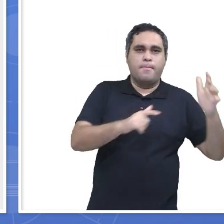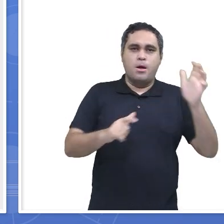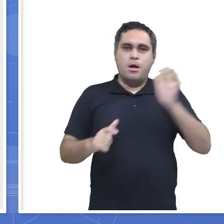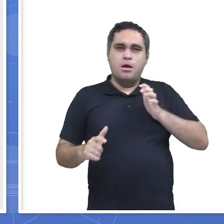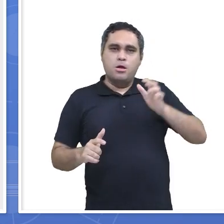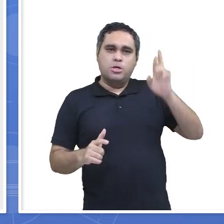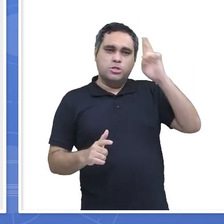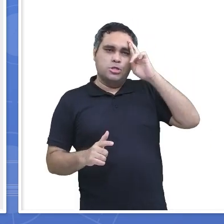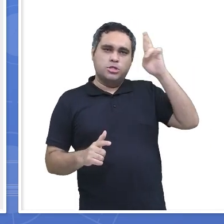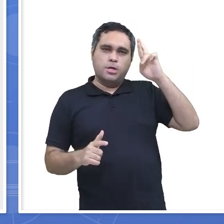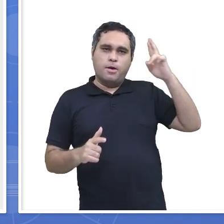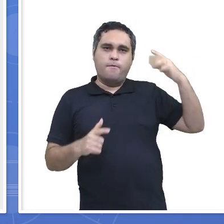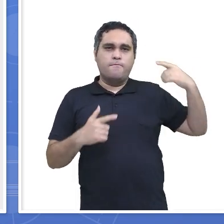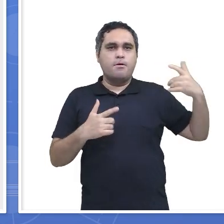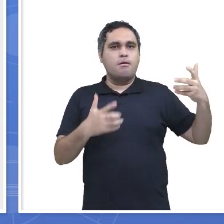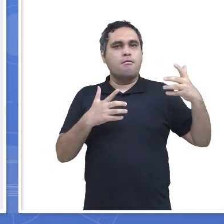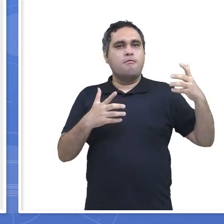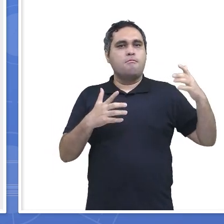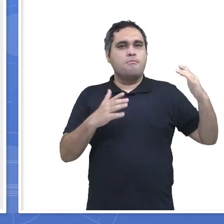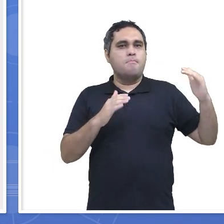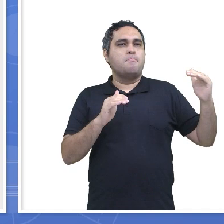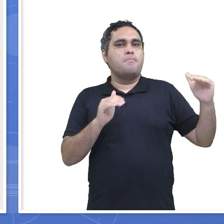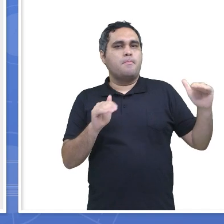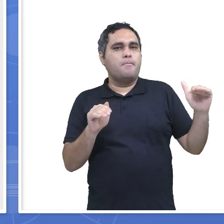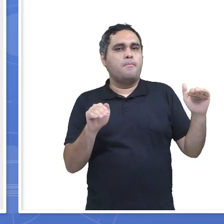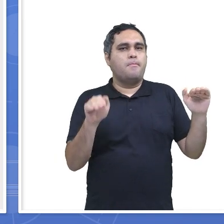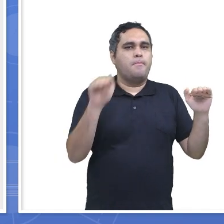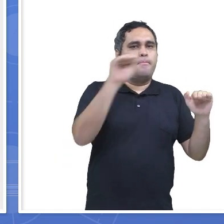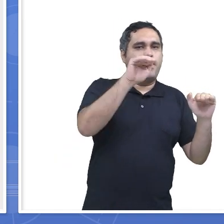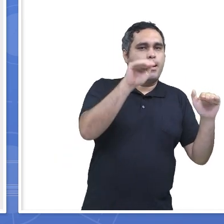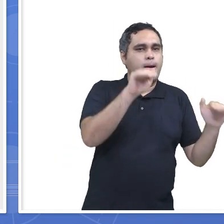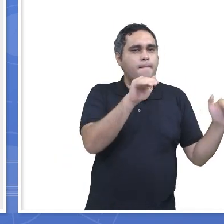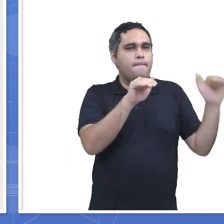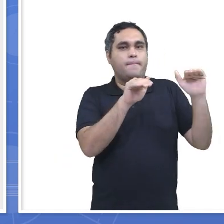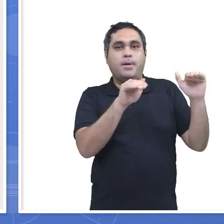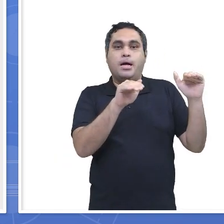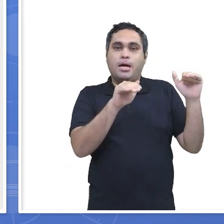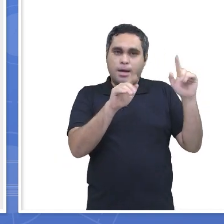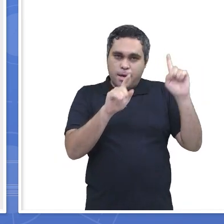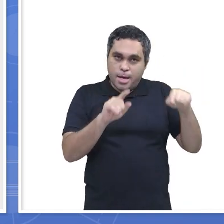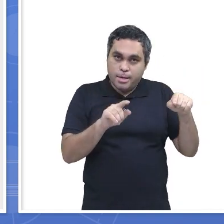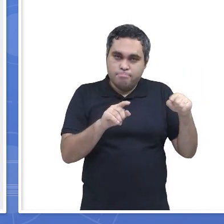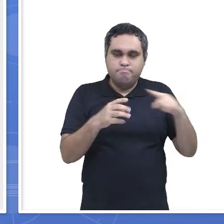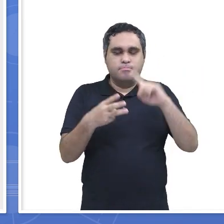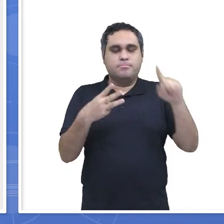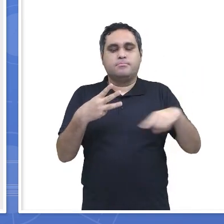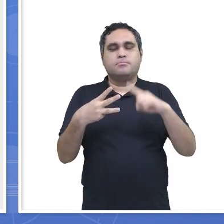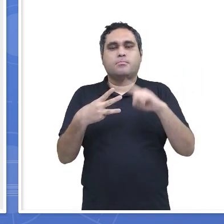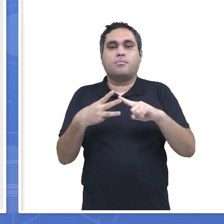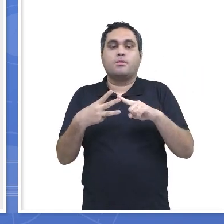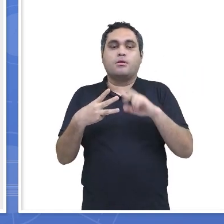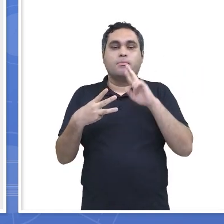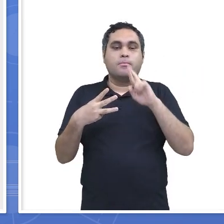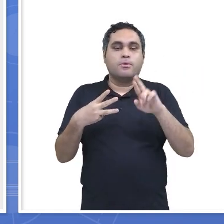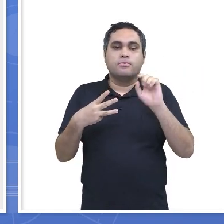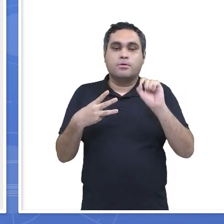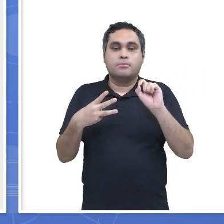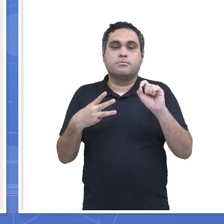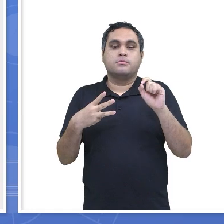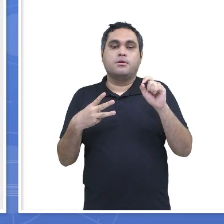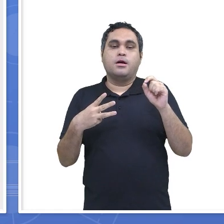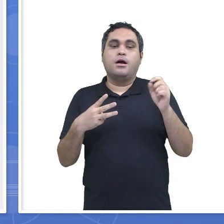pela predominância do poder político no mundo. Item 2. A insurgência de uma